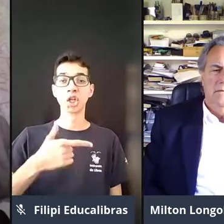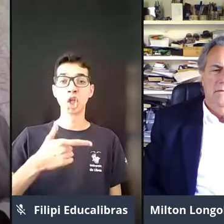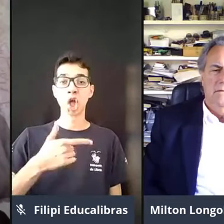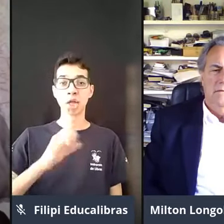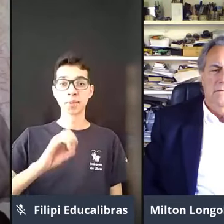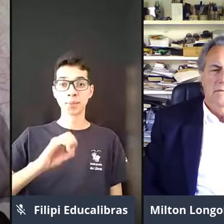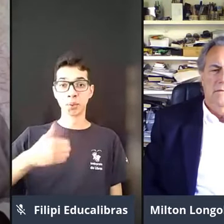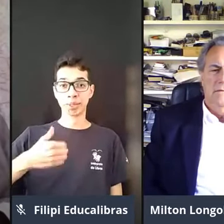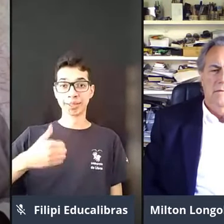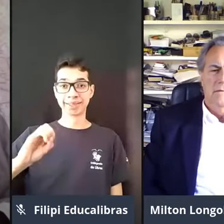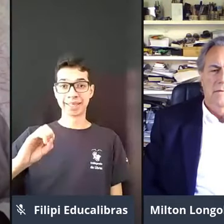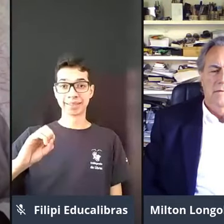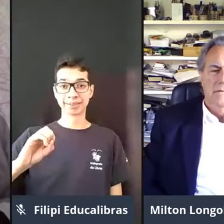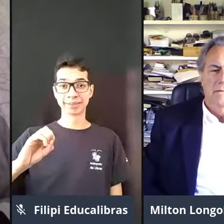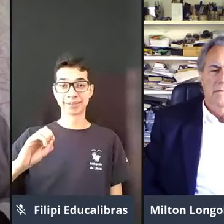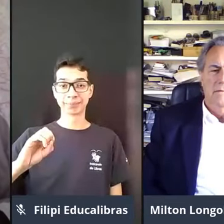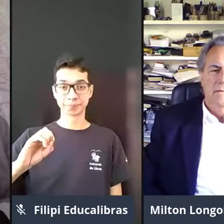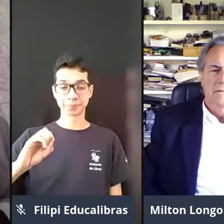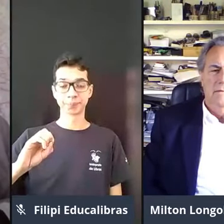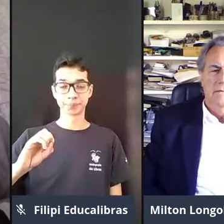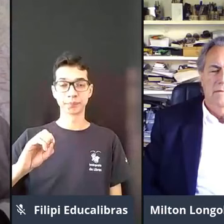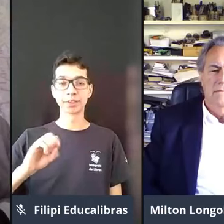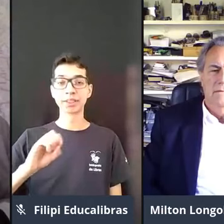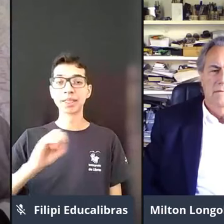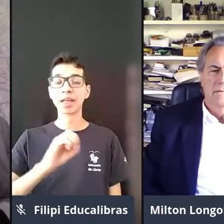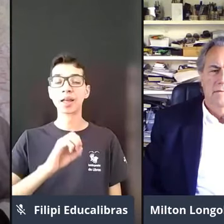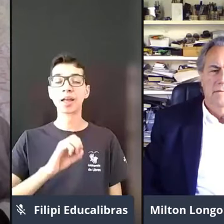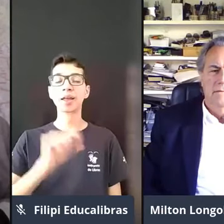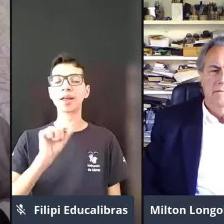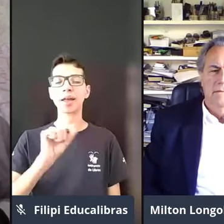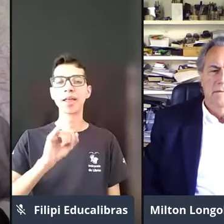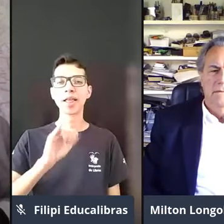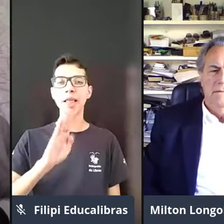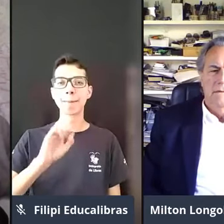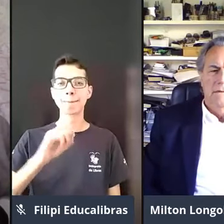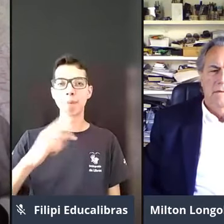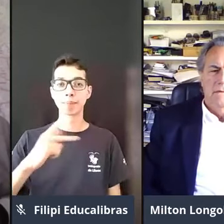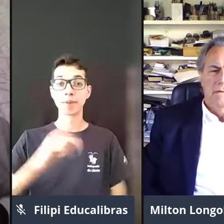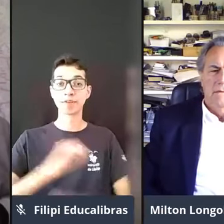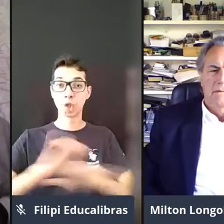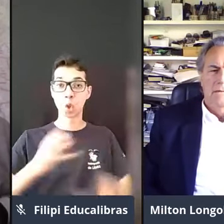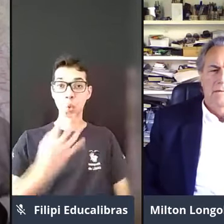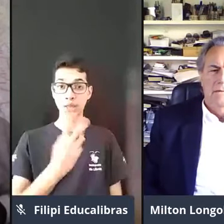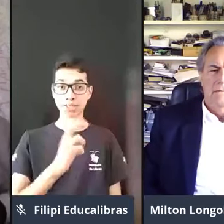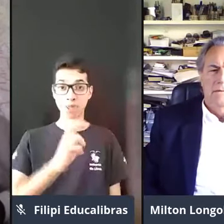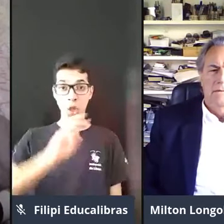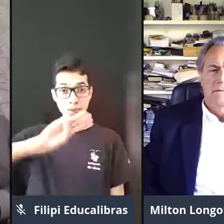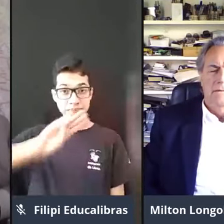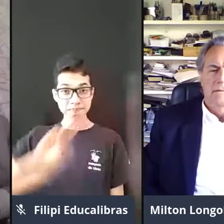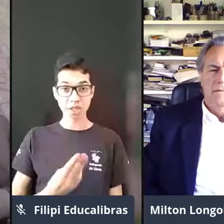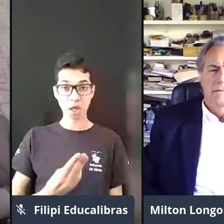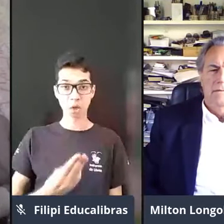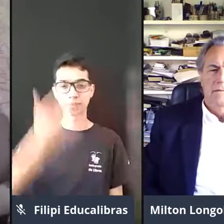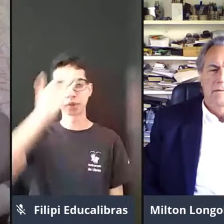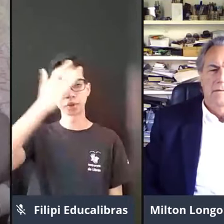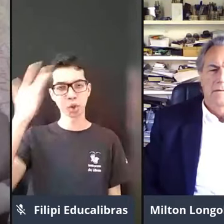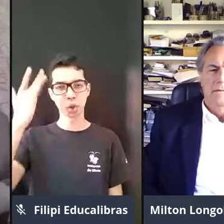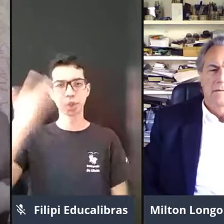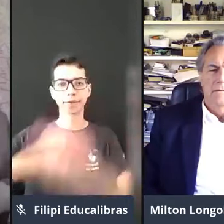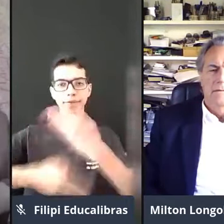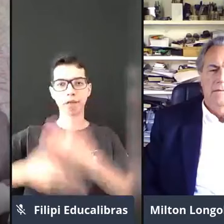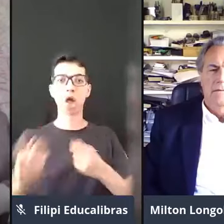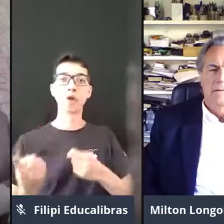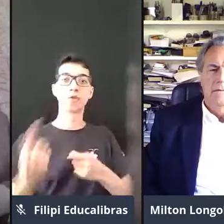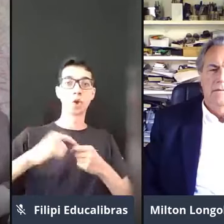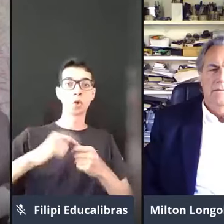que seriam 45 milhões de pessoas com deficiência no Brasil. Daí ele voltou em 2018, reanalisou e falou, não, espera